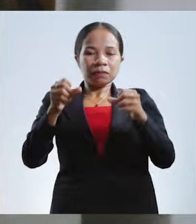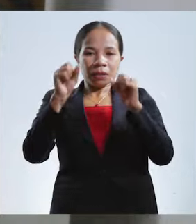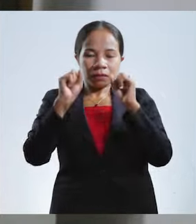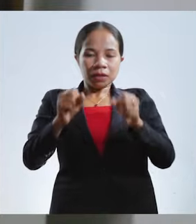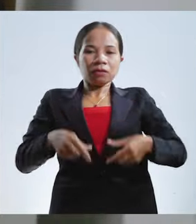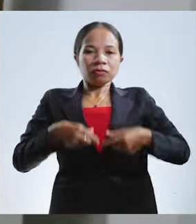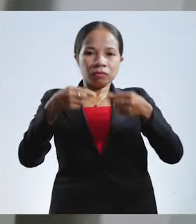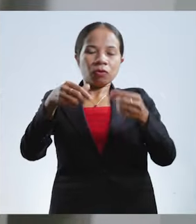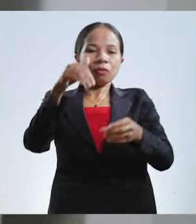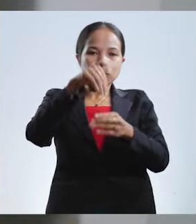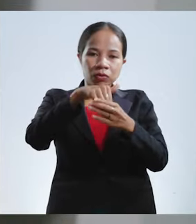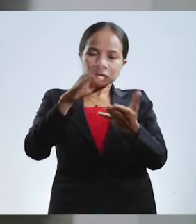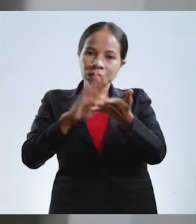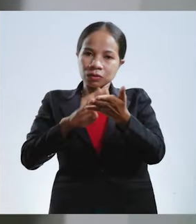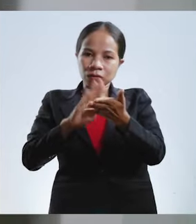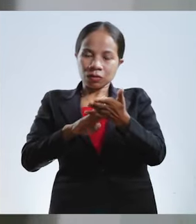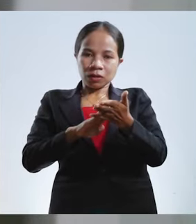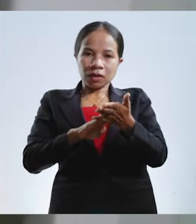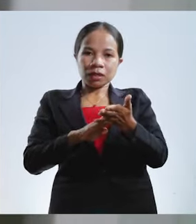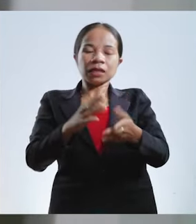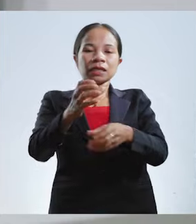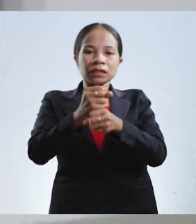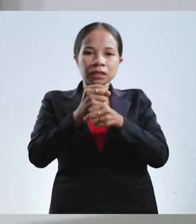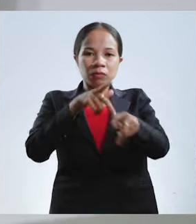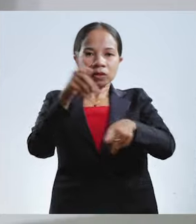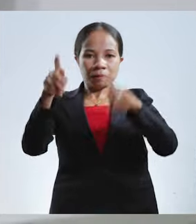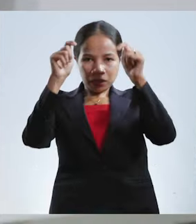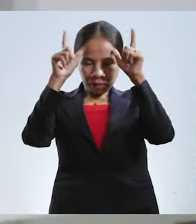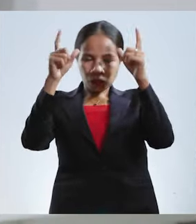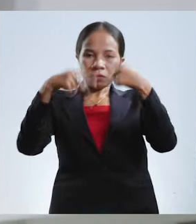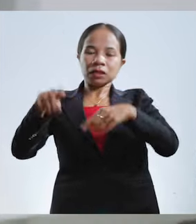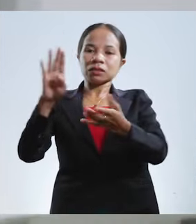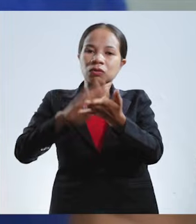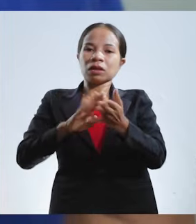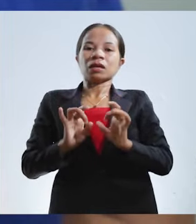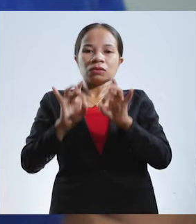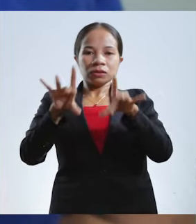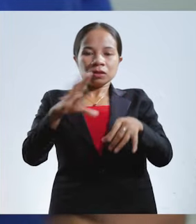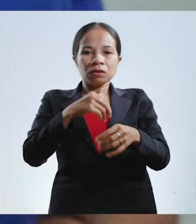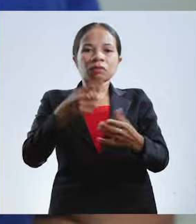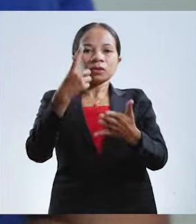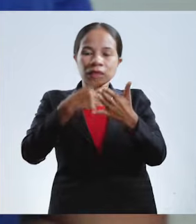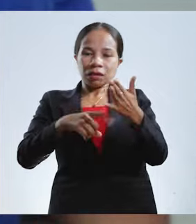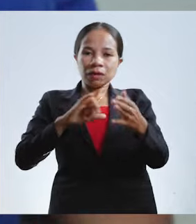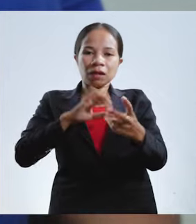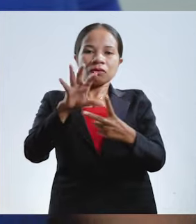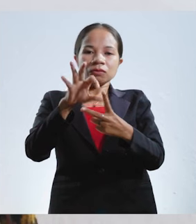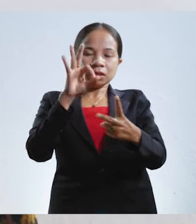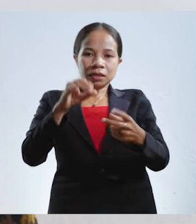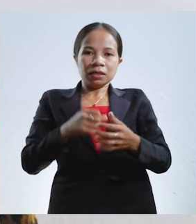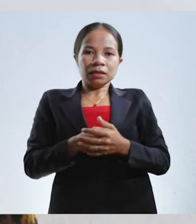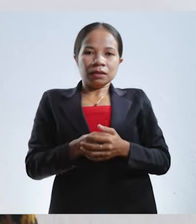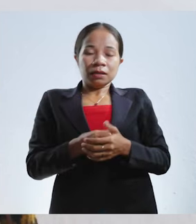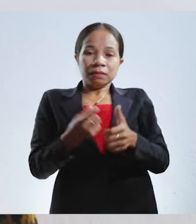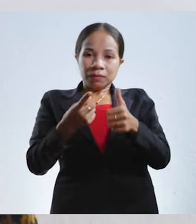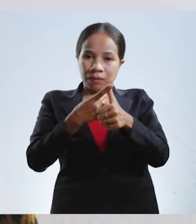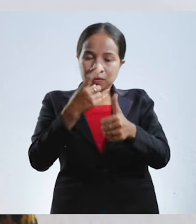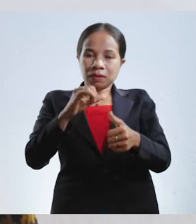fornese bolso estudo ne si mo Timor Leste ne makarwa eskola ne ba no bons area ne ma hau tu hili ne.